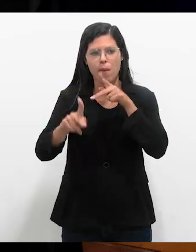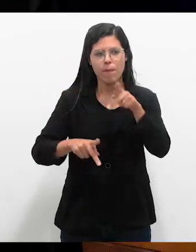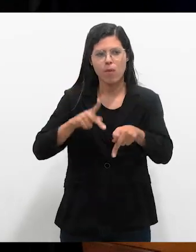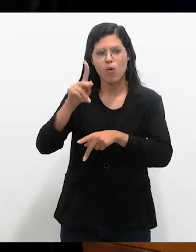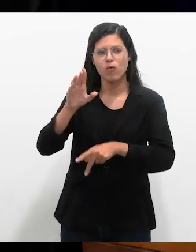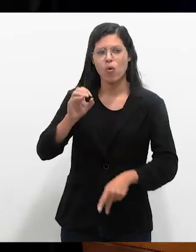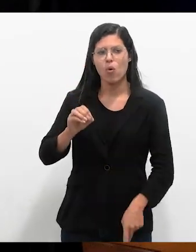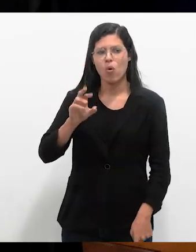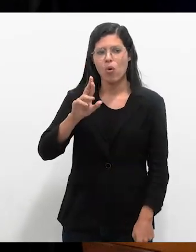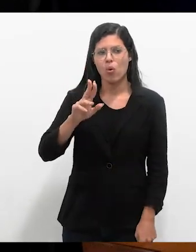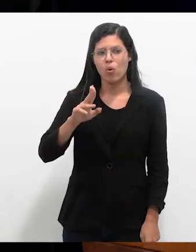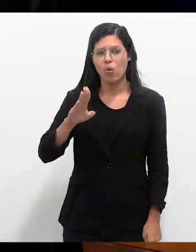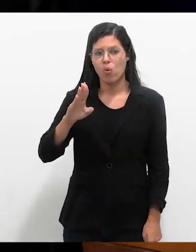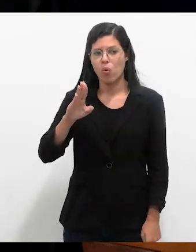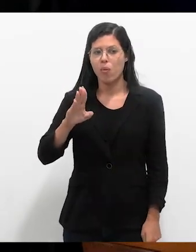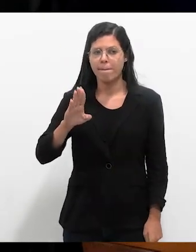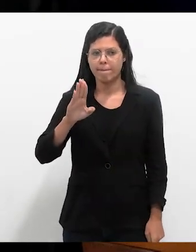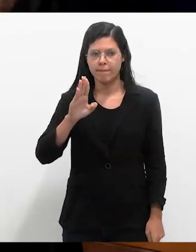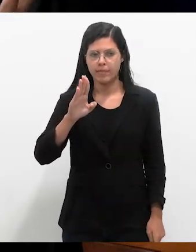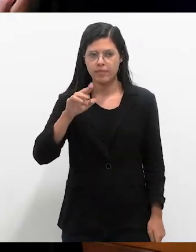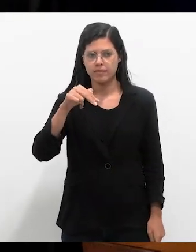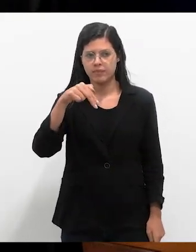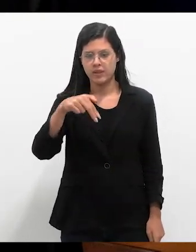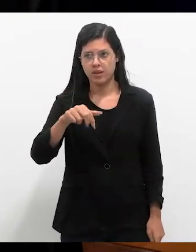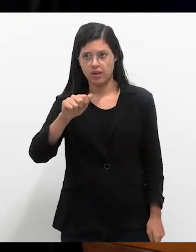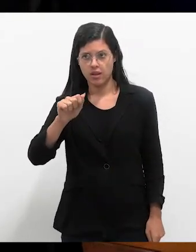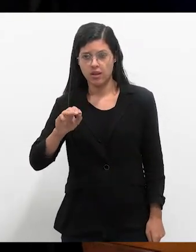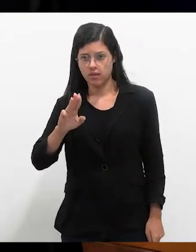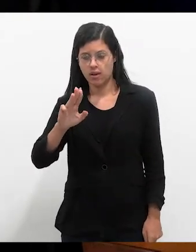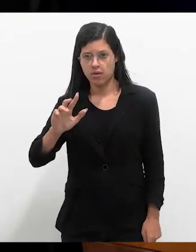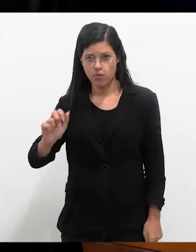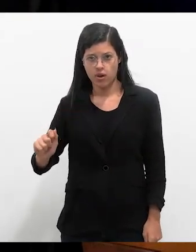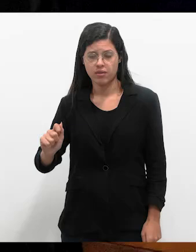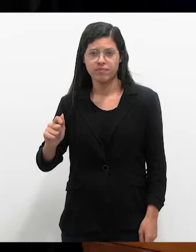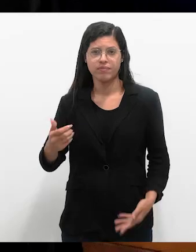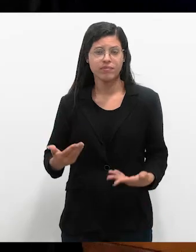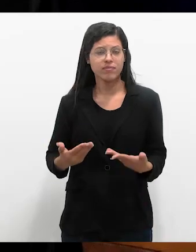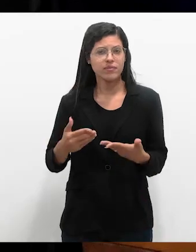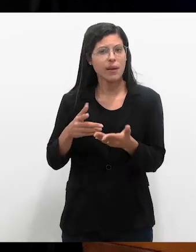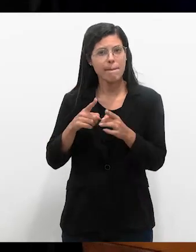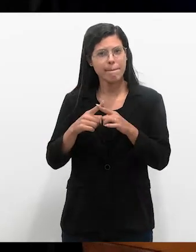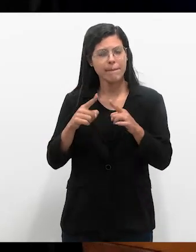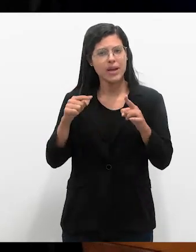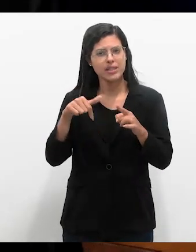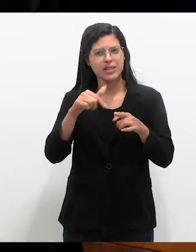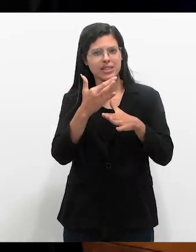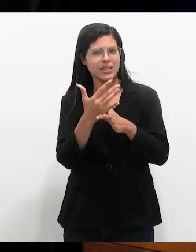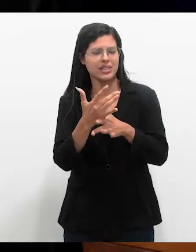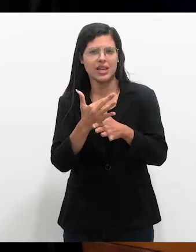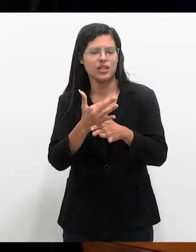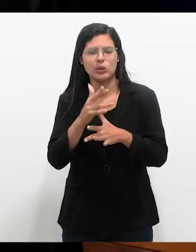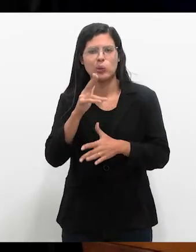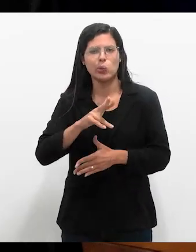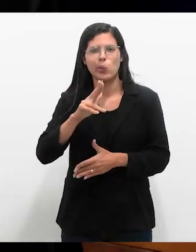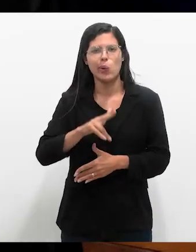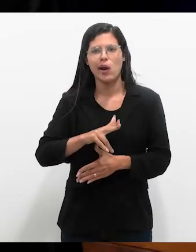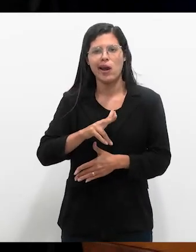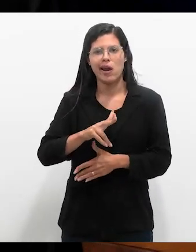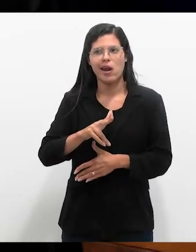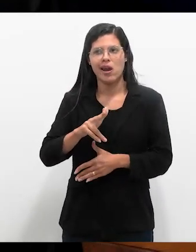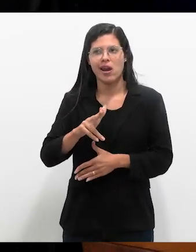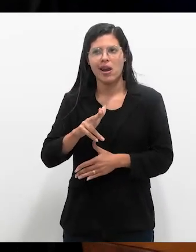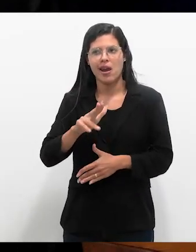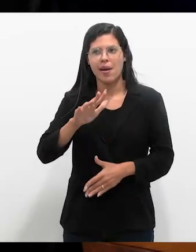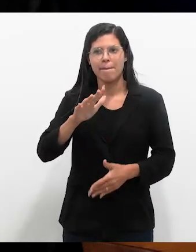hoje é difícil, mas só ver os dados que nós temos, que Nigéria não é uma cidade realmente